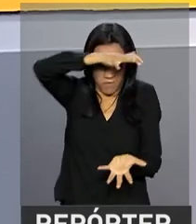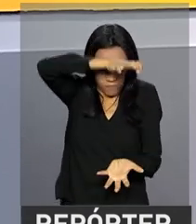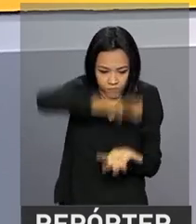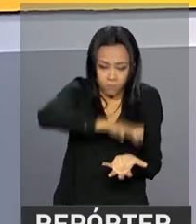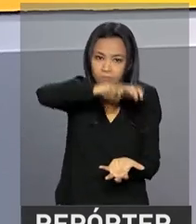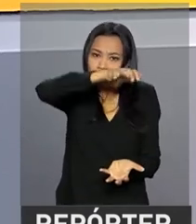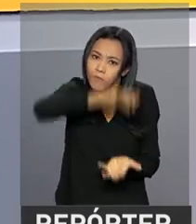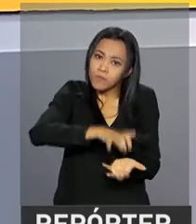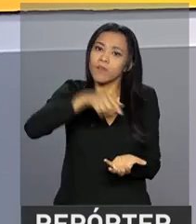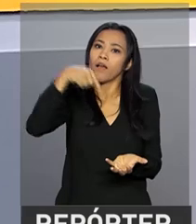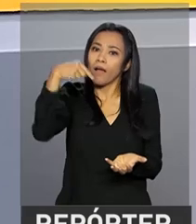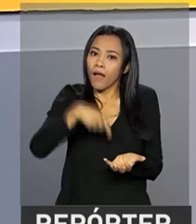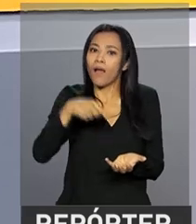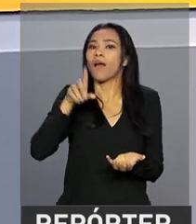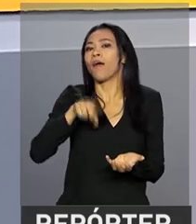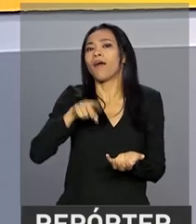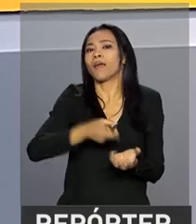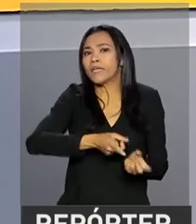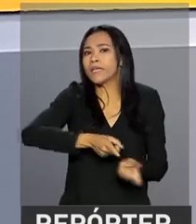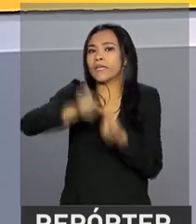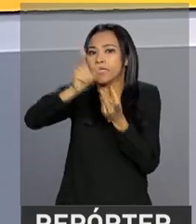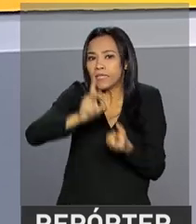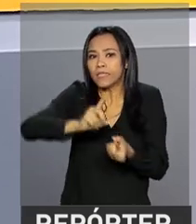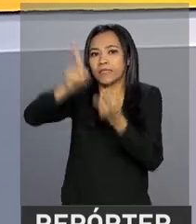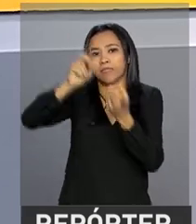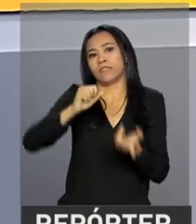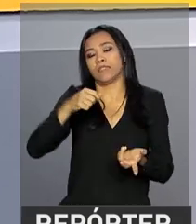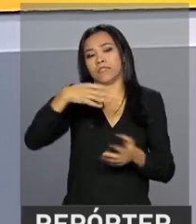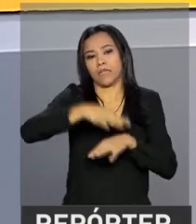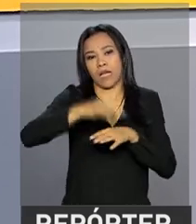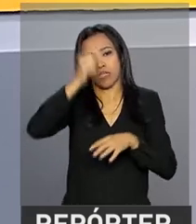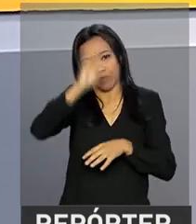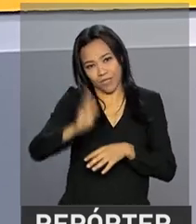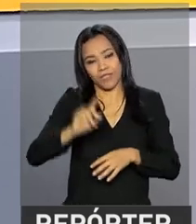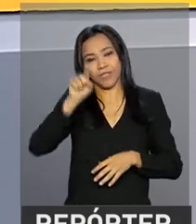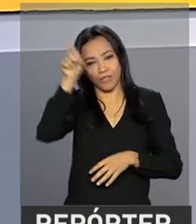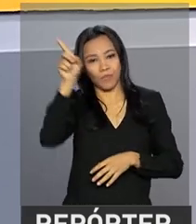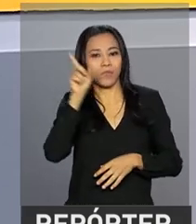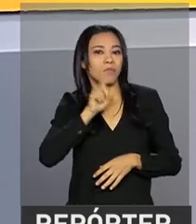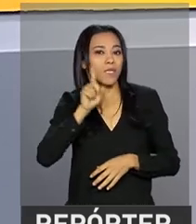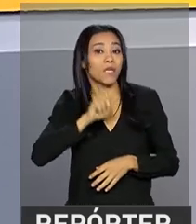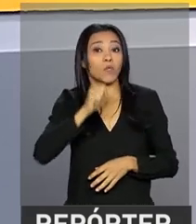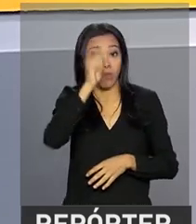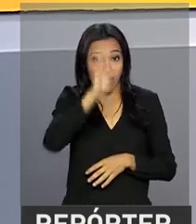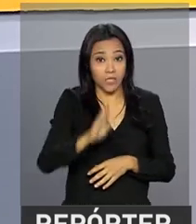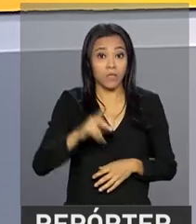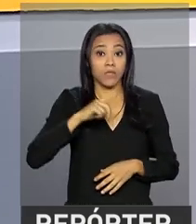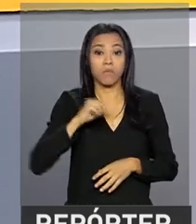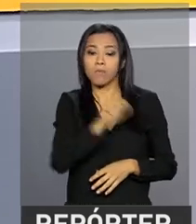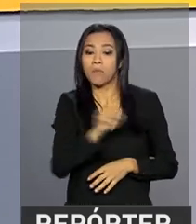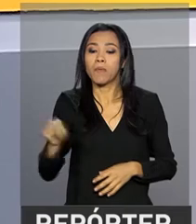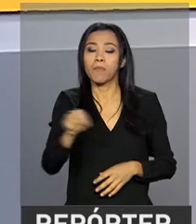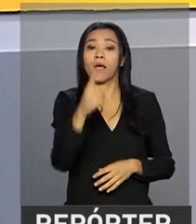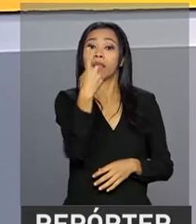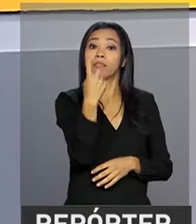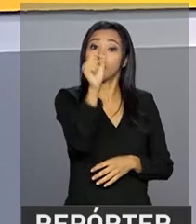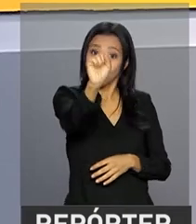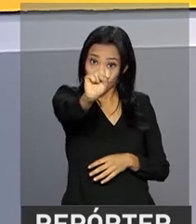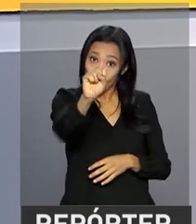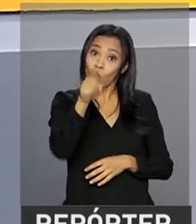representam a maior parte da importação de carne brasileira para os americanos o brasil possui 18 frigoríficos fornecedores